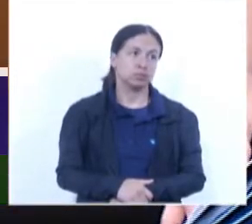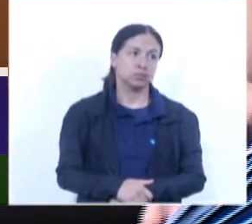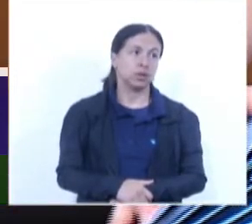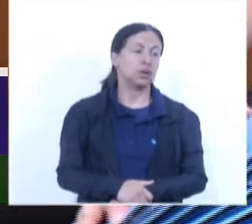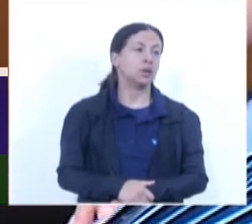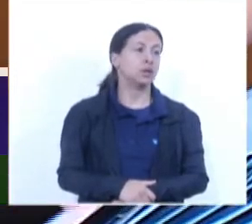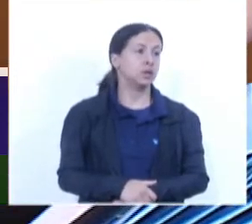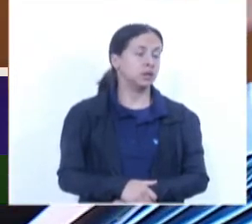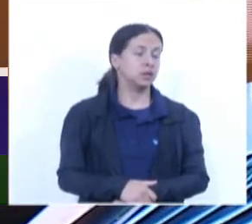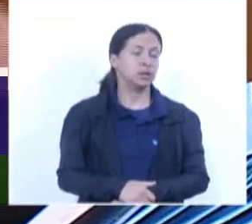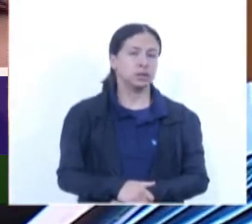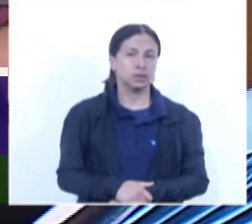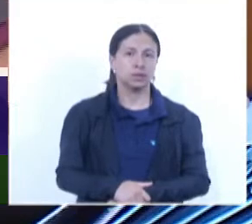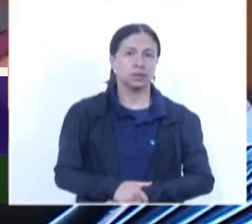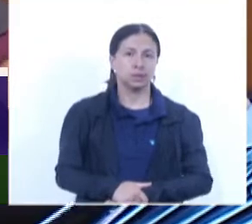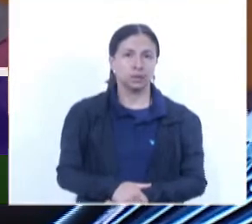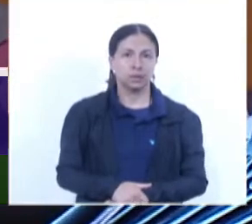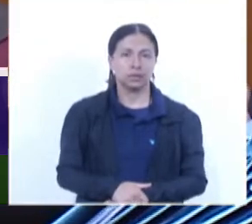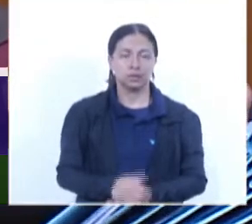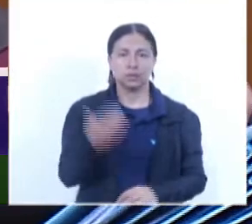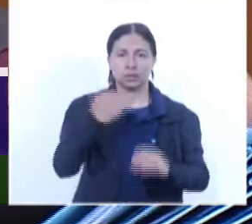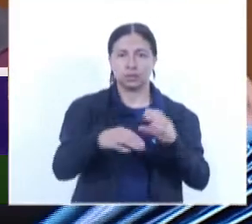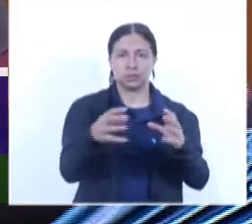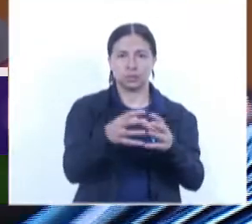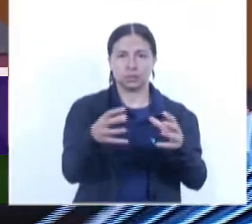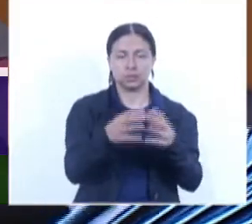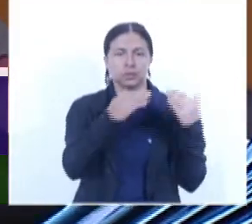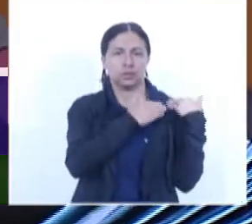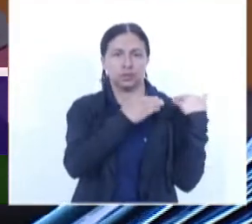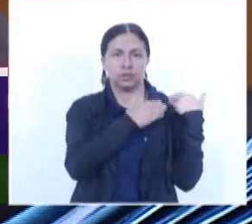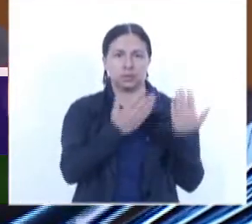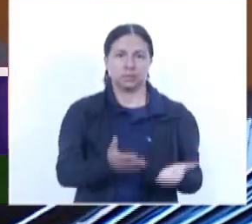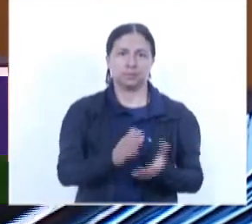agora iremos encaminhar os projetos das comissões pertinentes